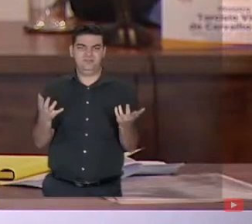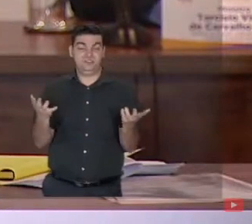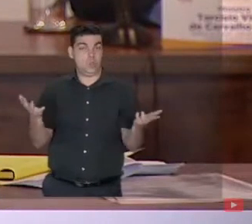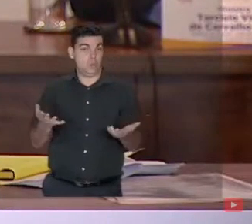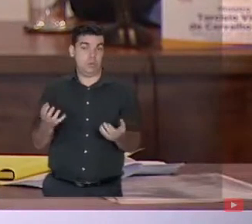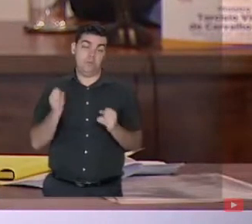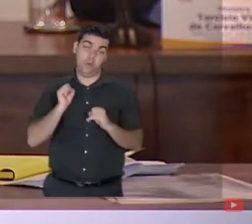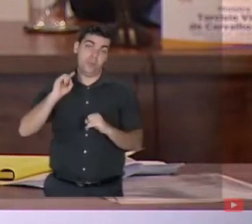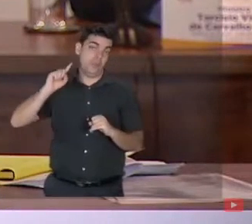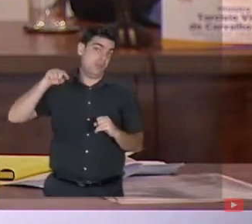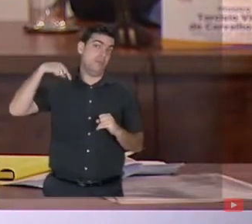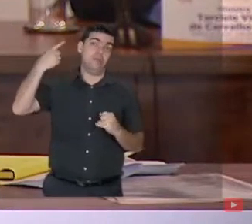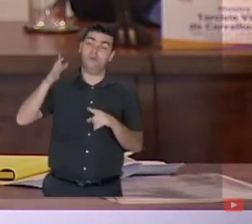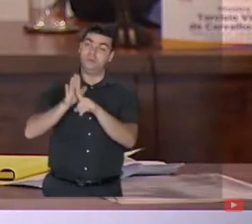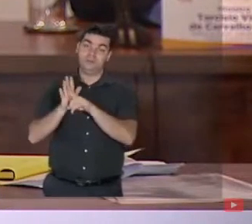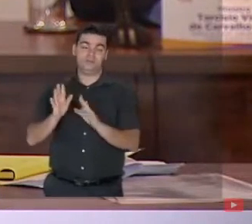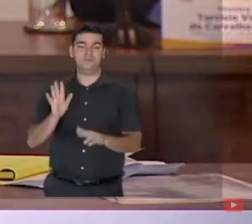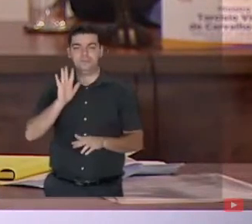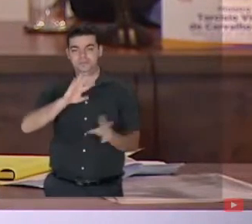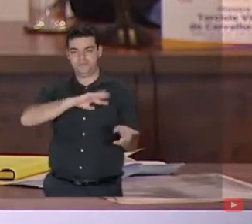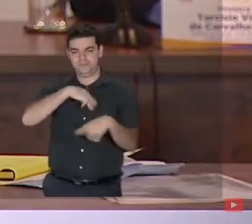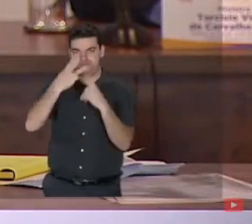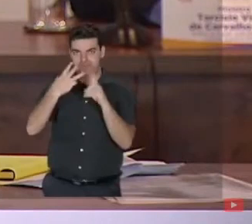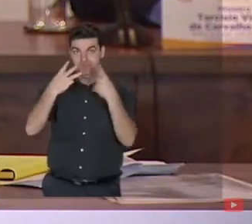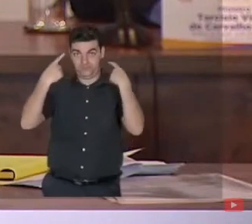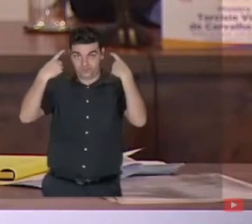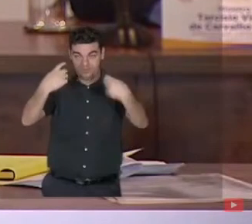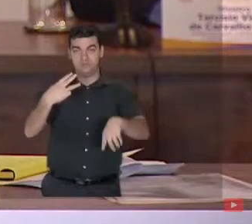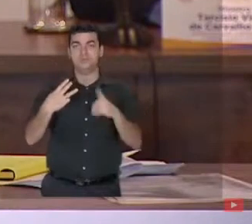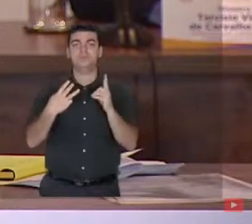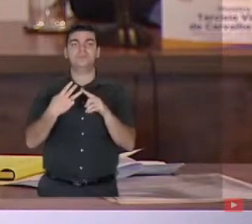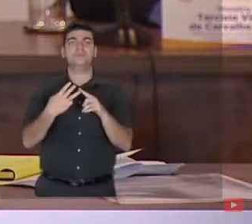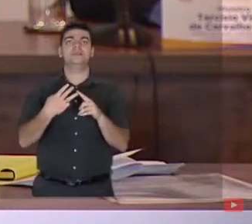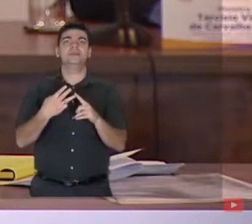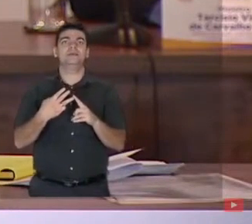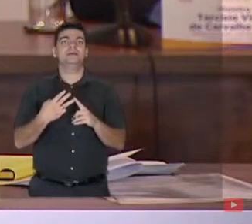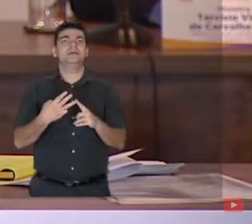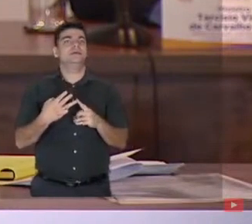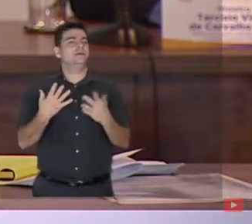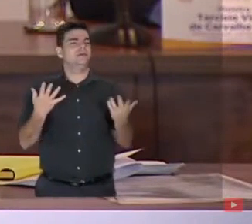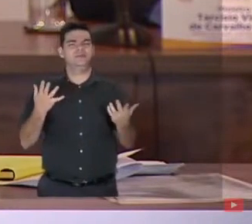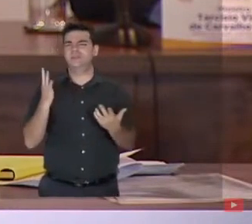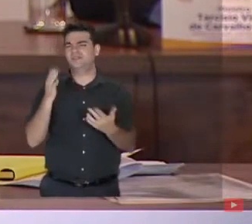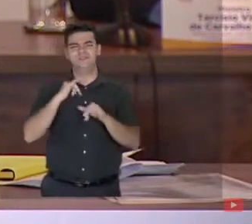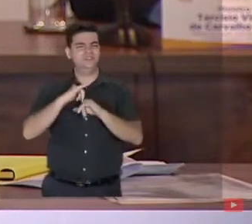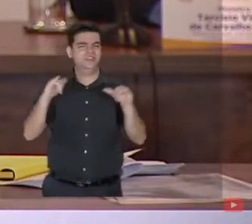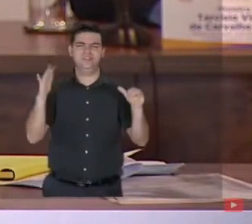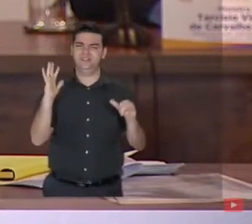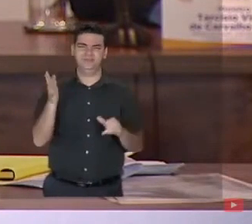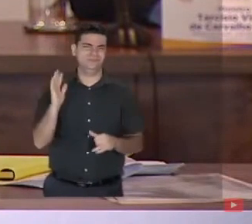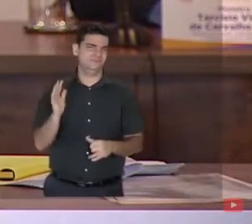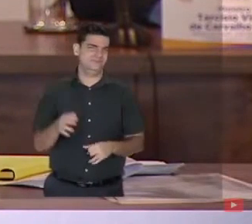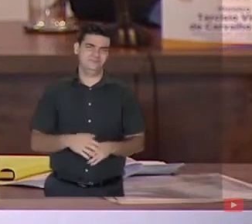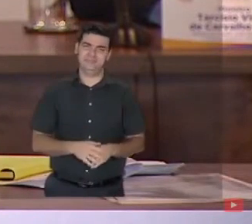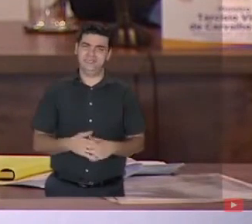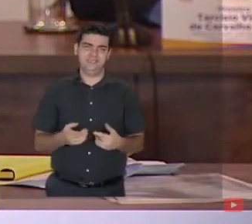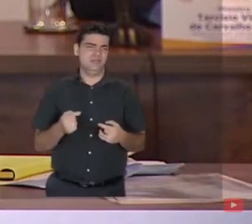de hoje. Quanto à violência, Luciana, é a mesma resposta que eu dei